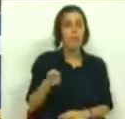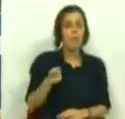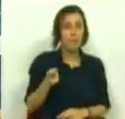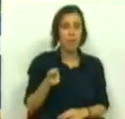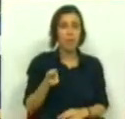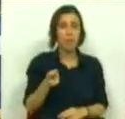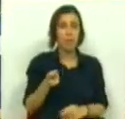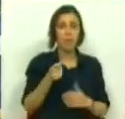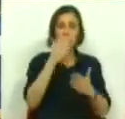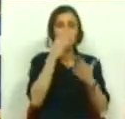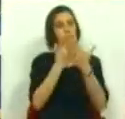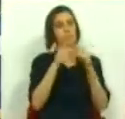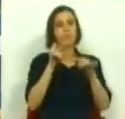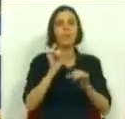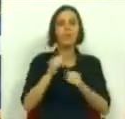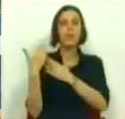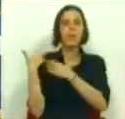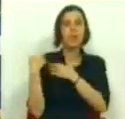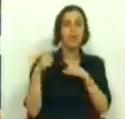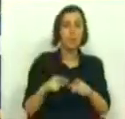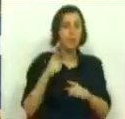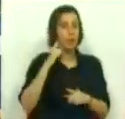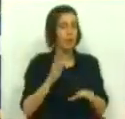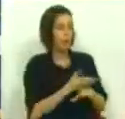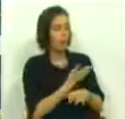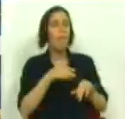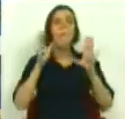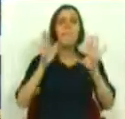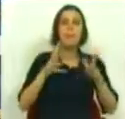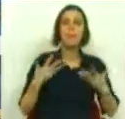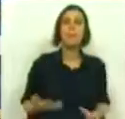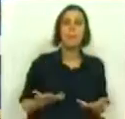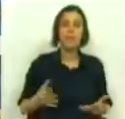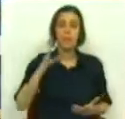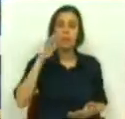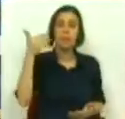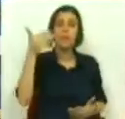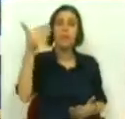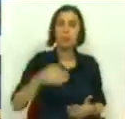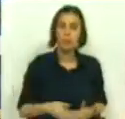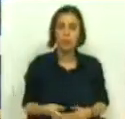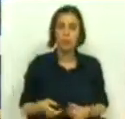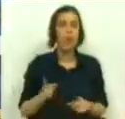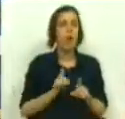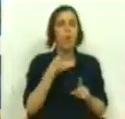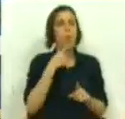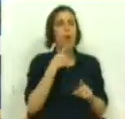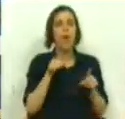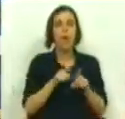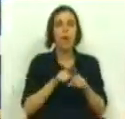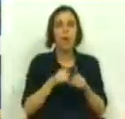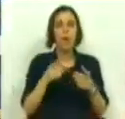meses, confrontá-las com as suas responsabilidades passadas, mas também com as presentes e com as futuras, não